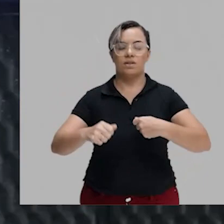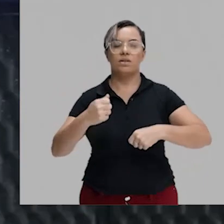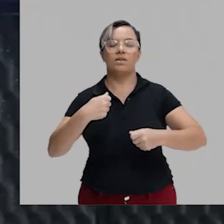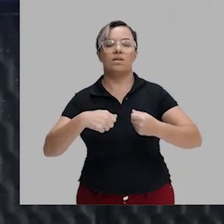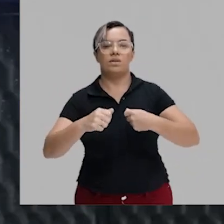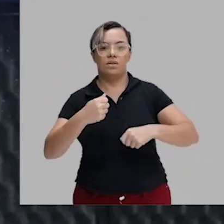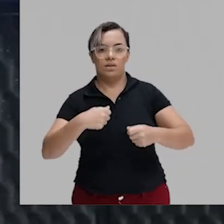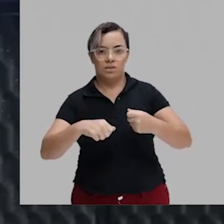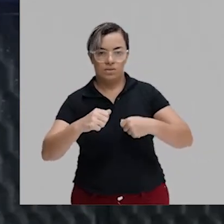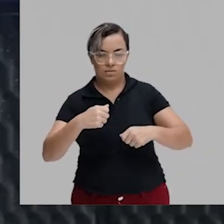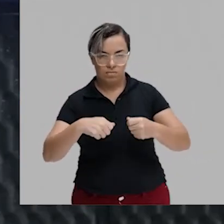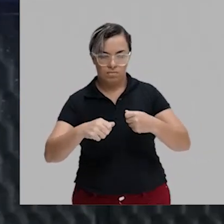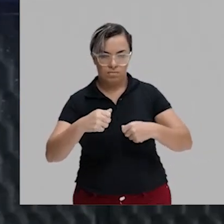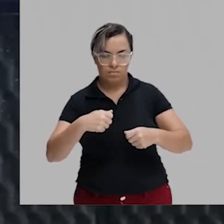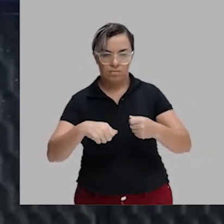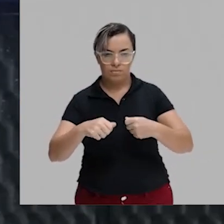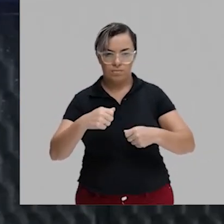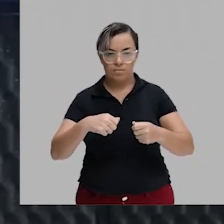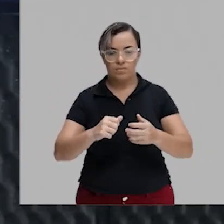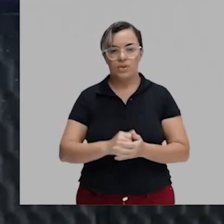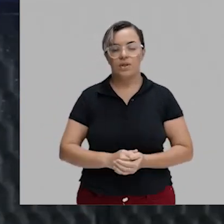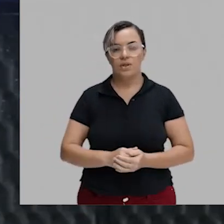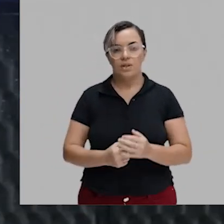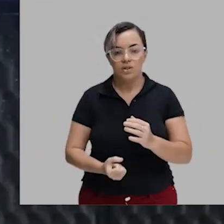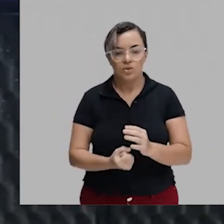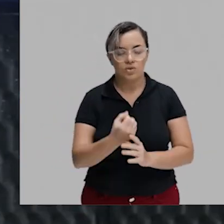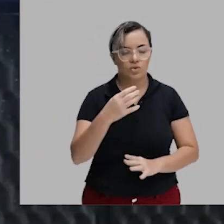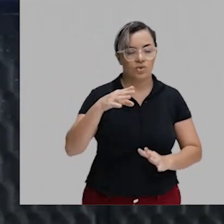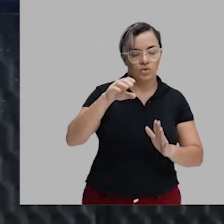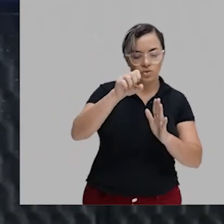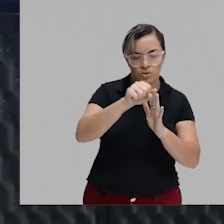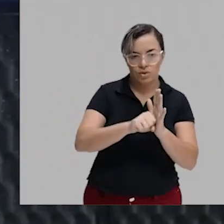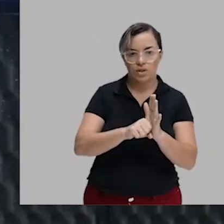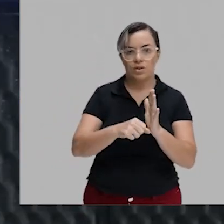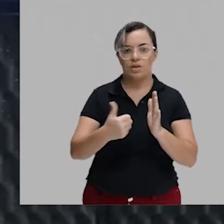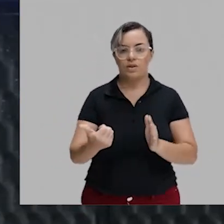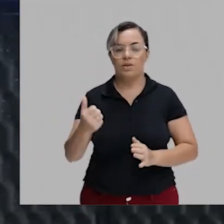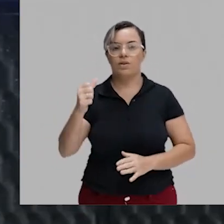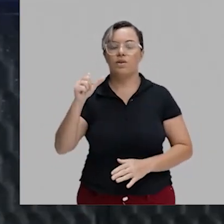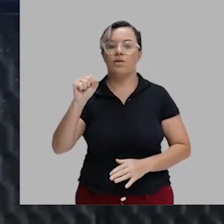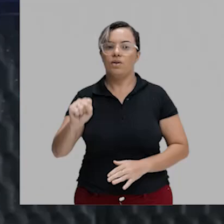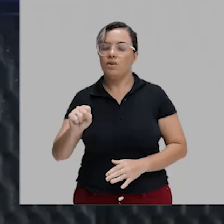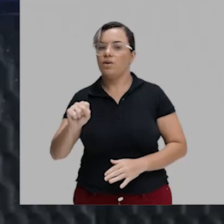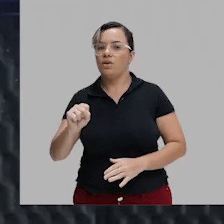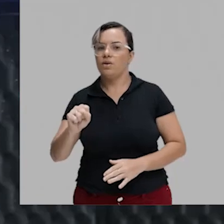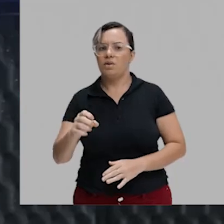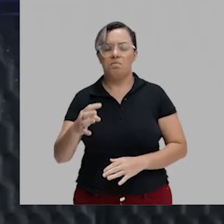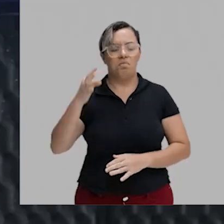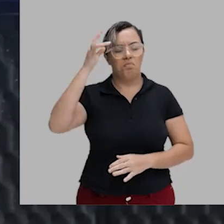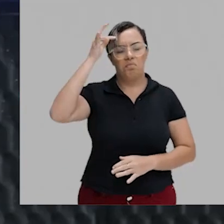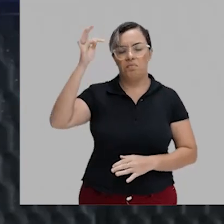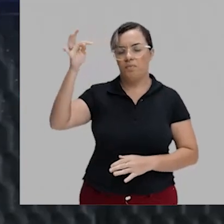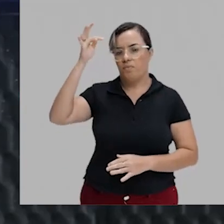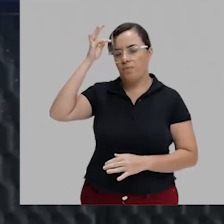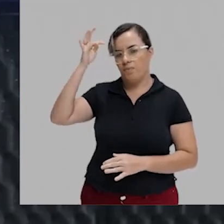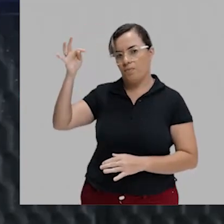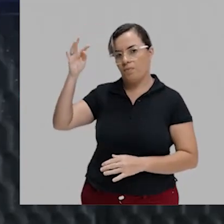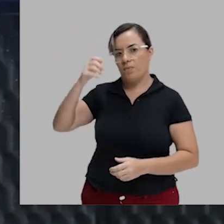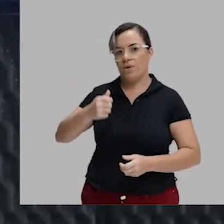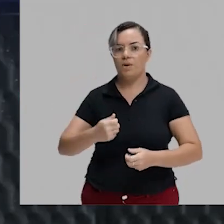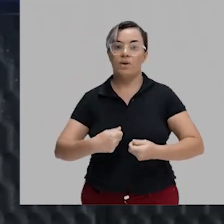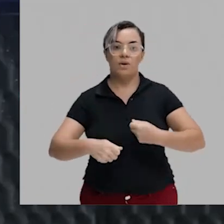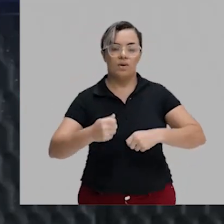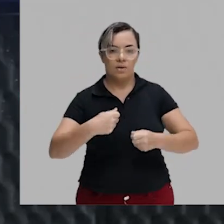As ciências econômicas vai nascer no século XVIII. E ali nós teremos o surgimento de teóricos